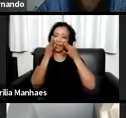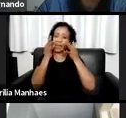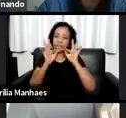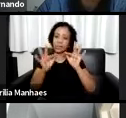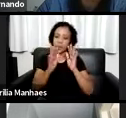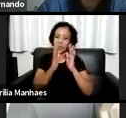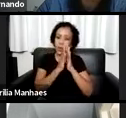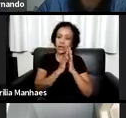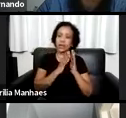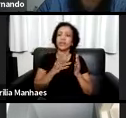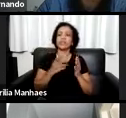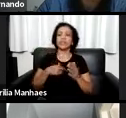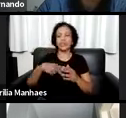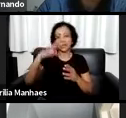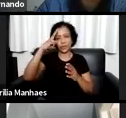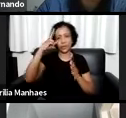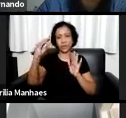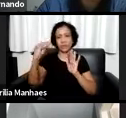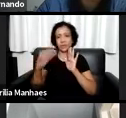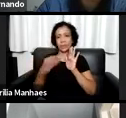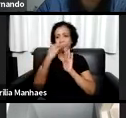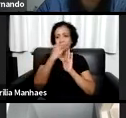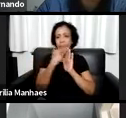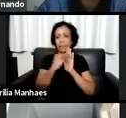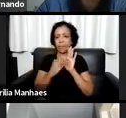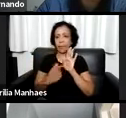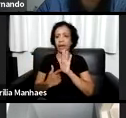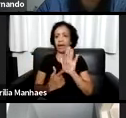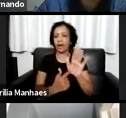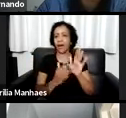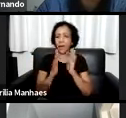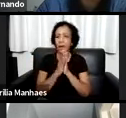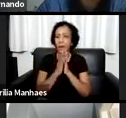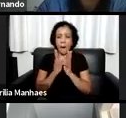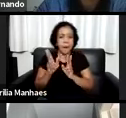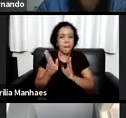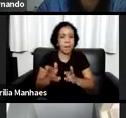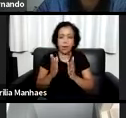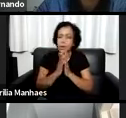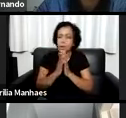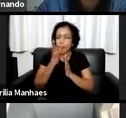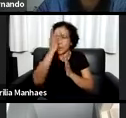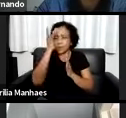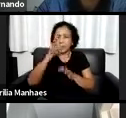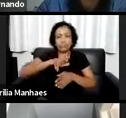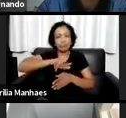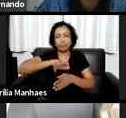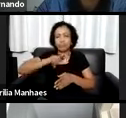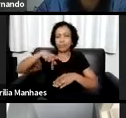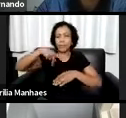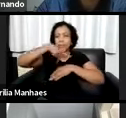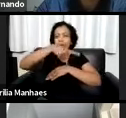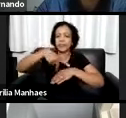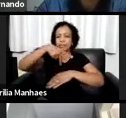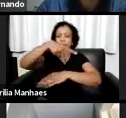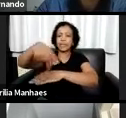dúvida devem estar sendo colocados aqui durante esta última hora, pessoas em diversos países que